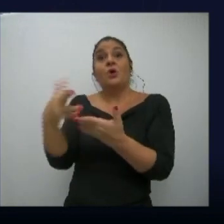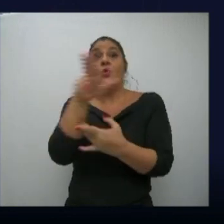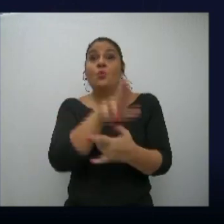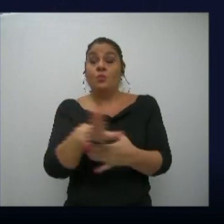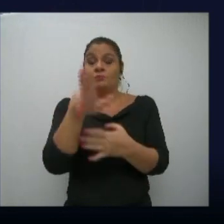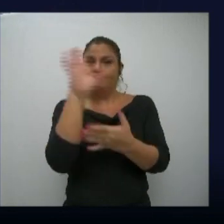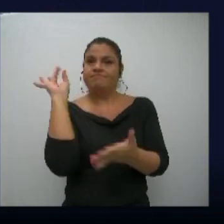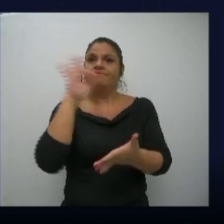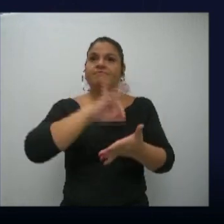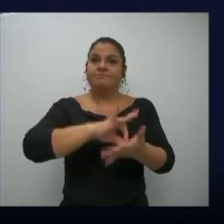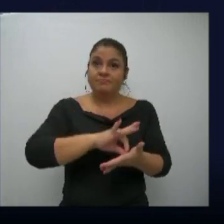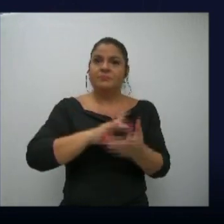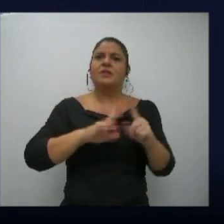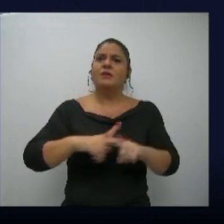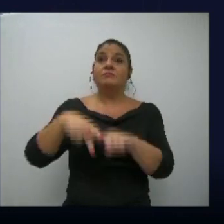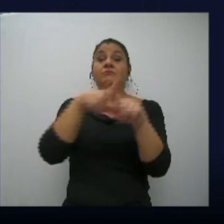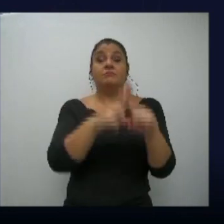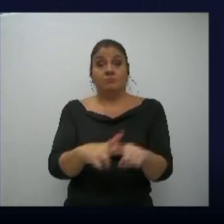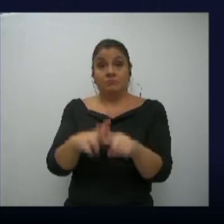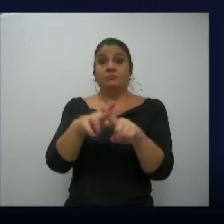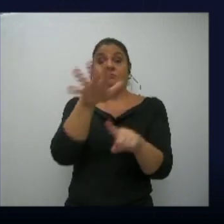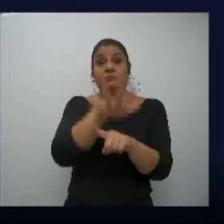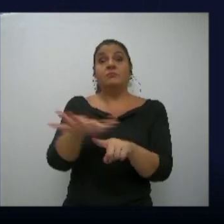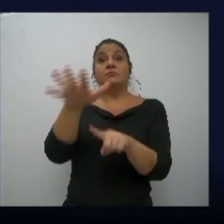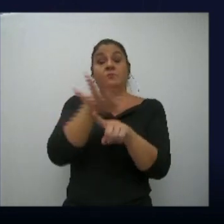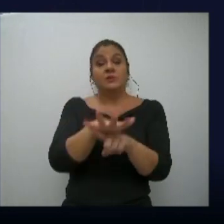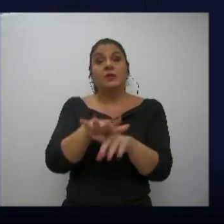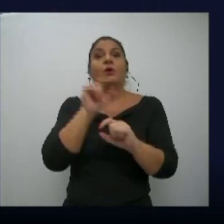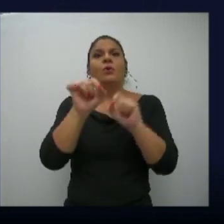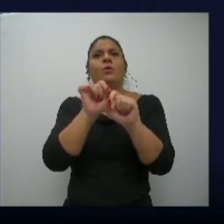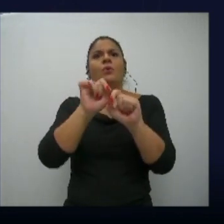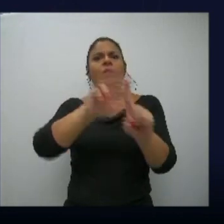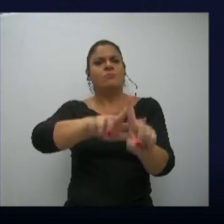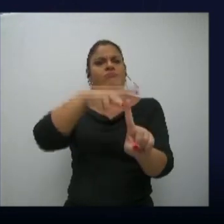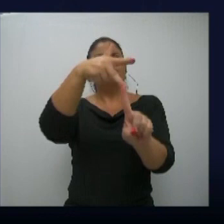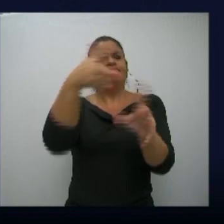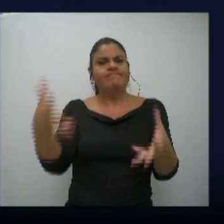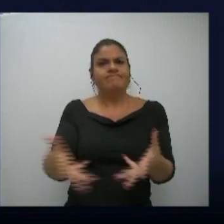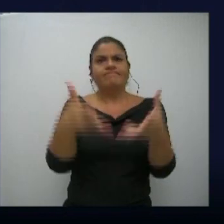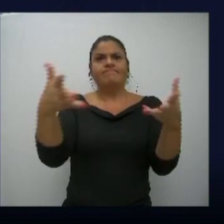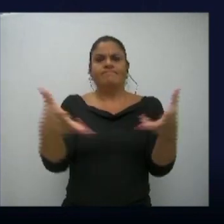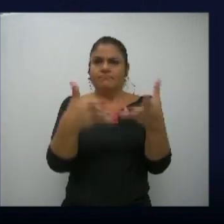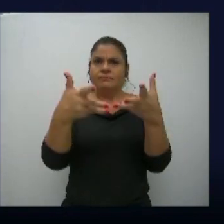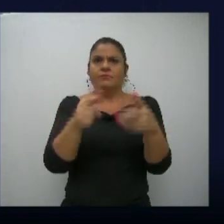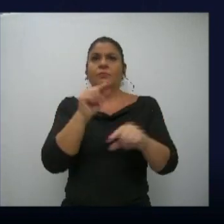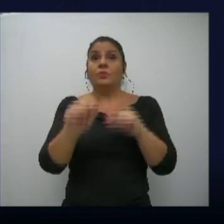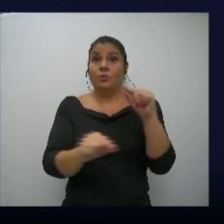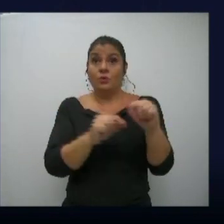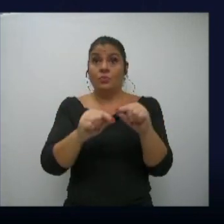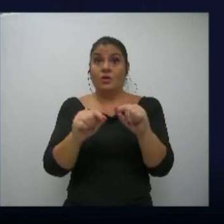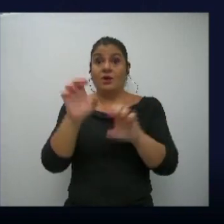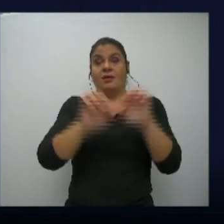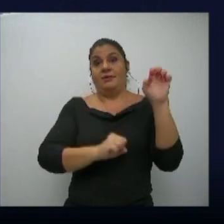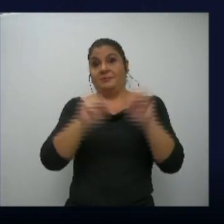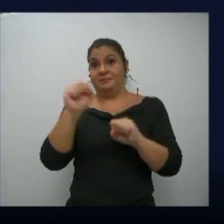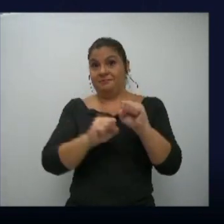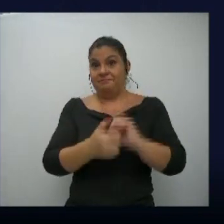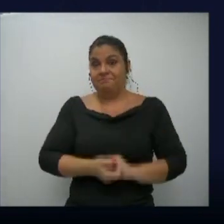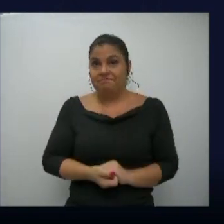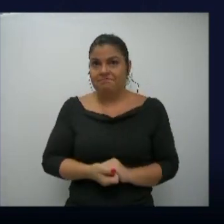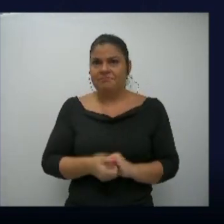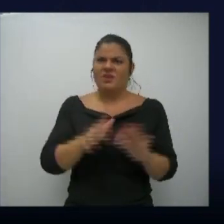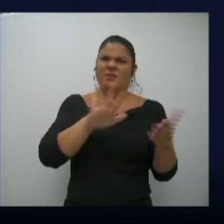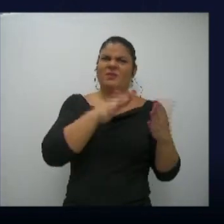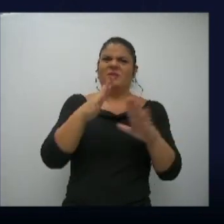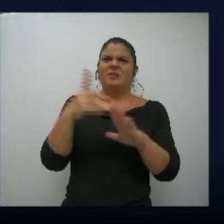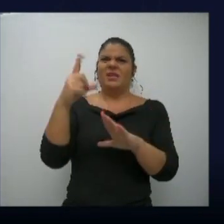usar e Usufruir destas ferramentas do Mercado de Capitais para alavancar impulsionar ainda mais a companhia nos últimos